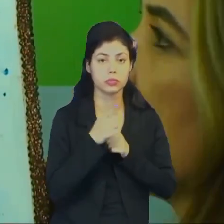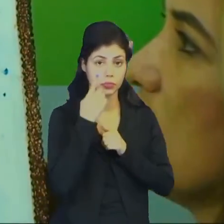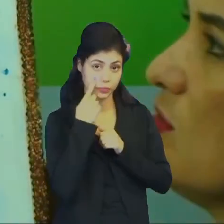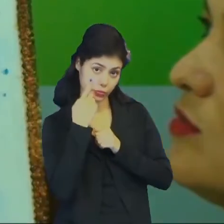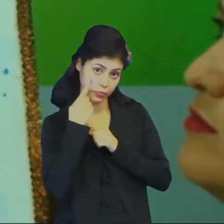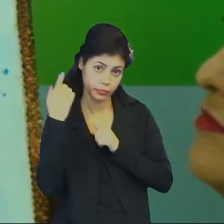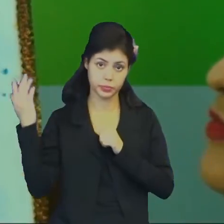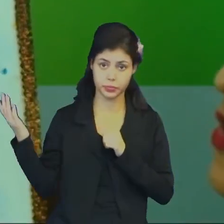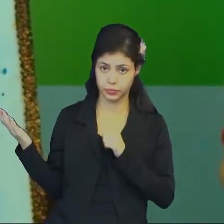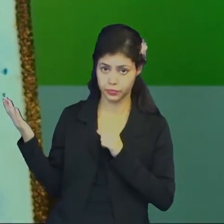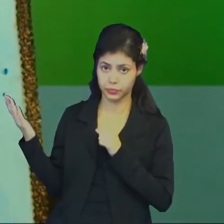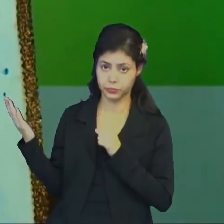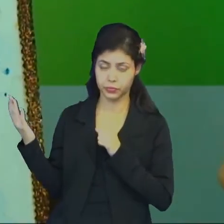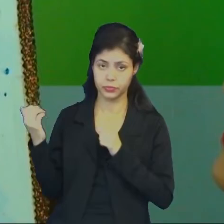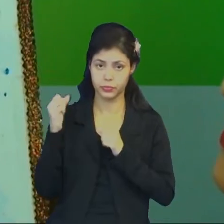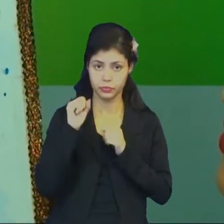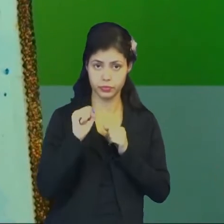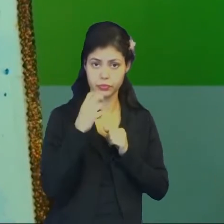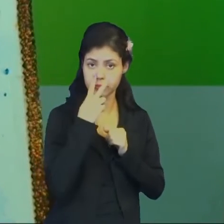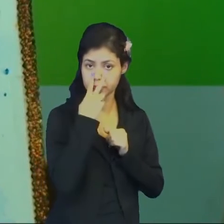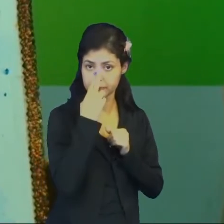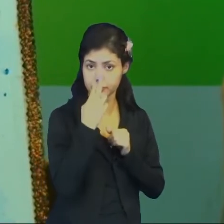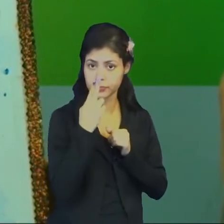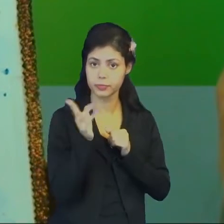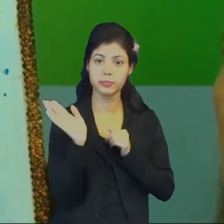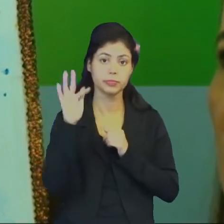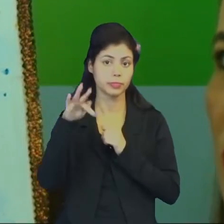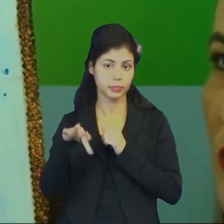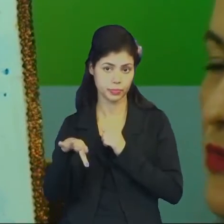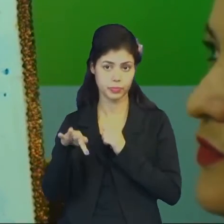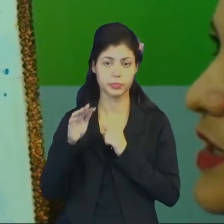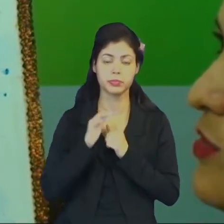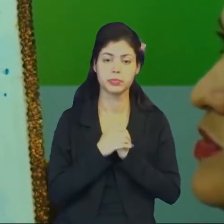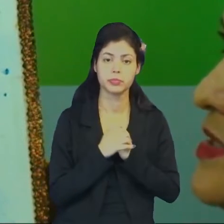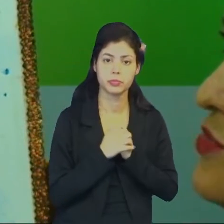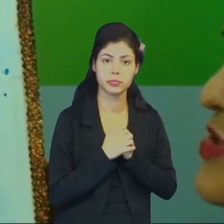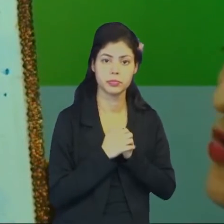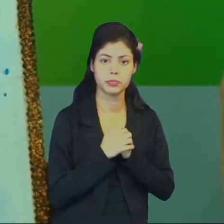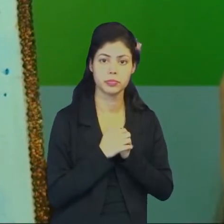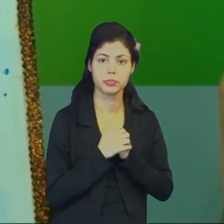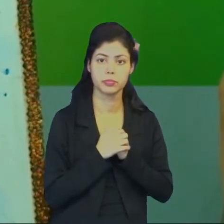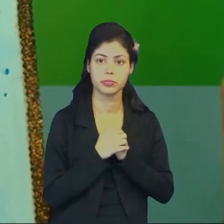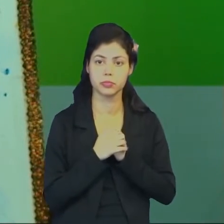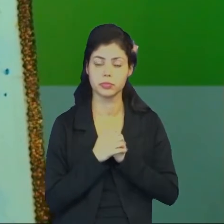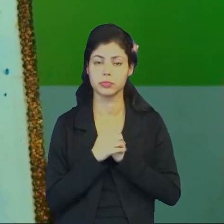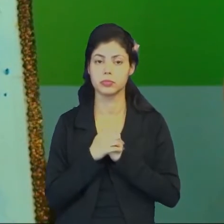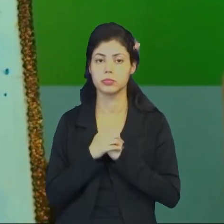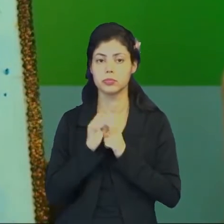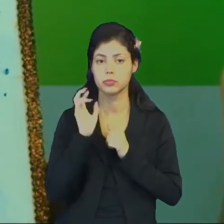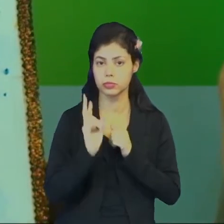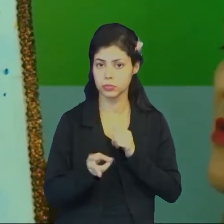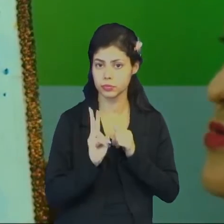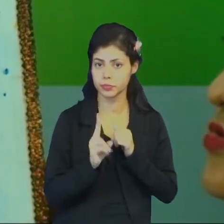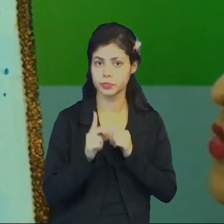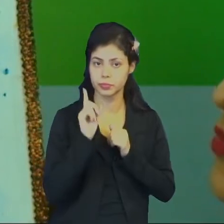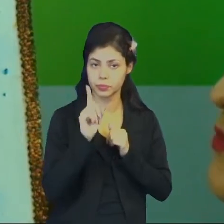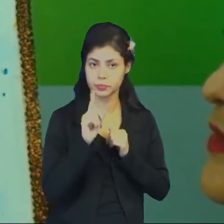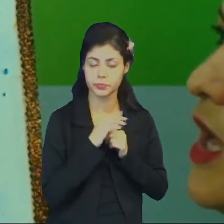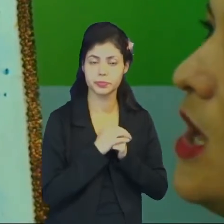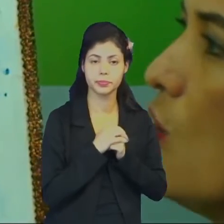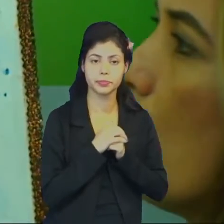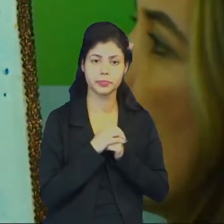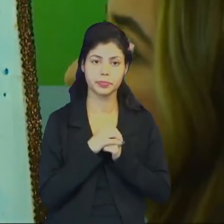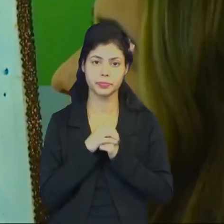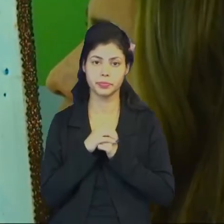Óculos, acento. Olha o S aparecendo, ó, mas no final não se usa dois S, sempre só